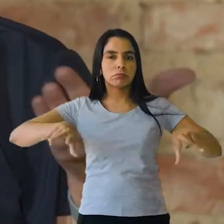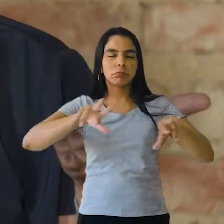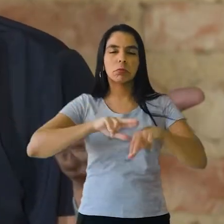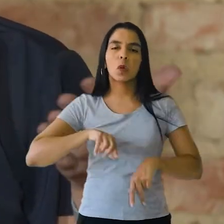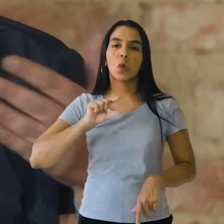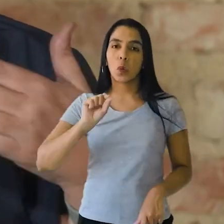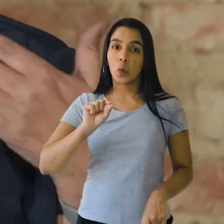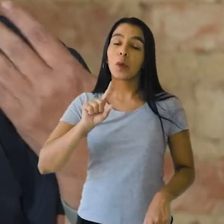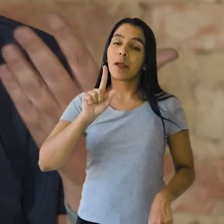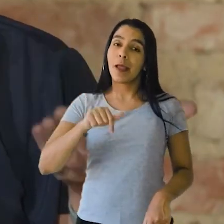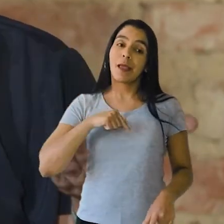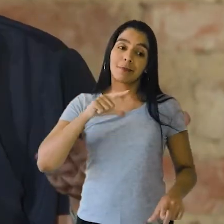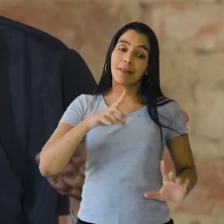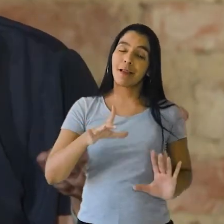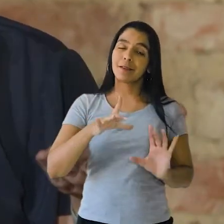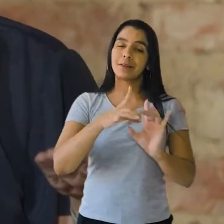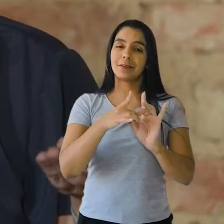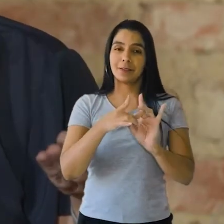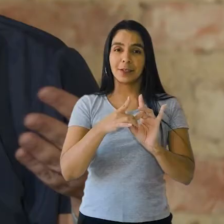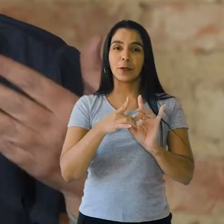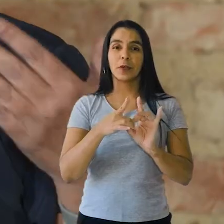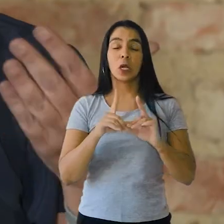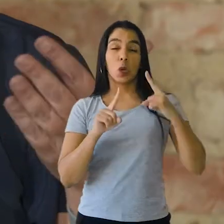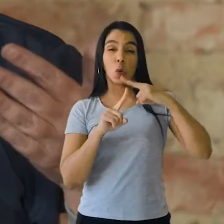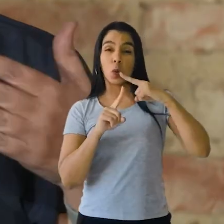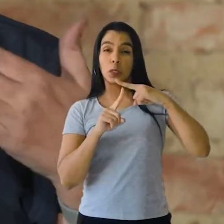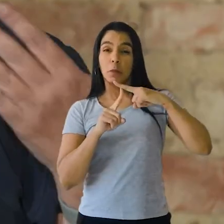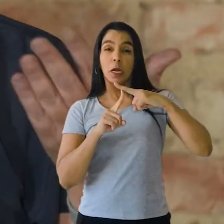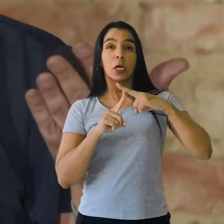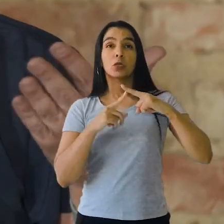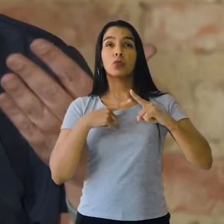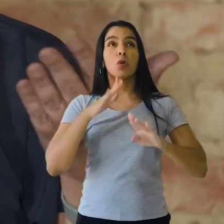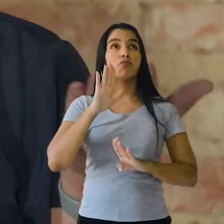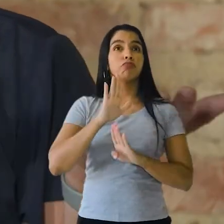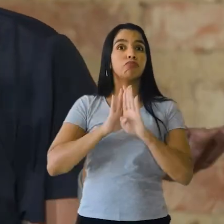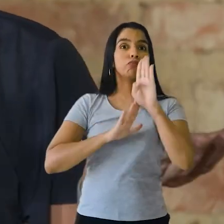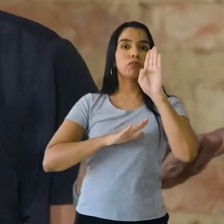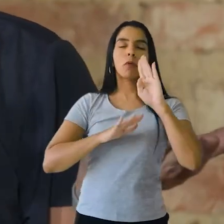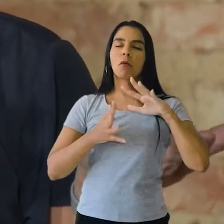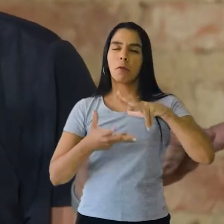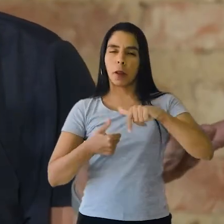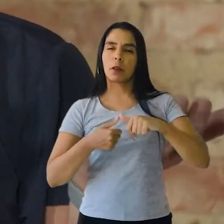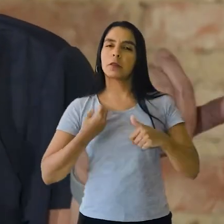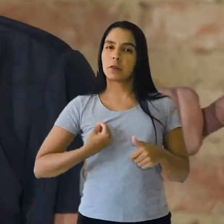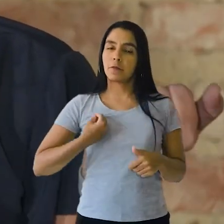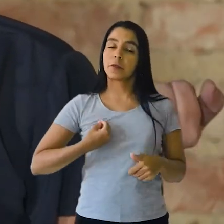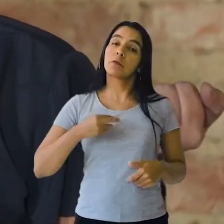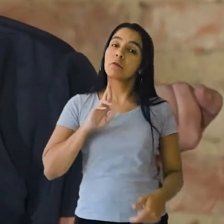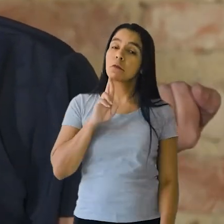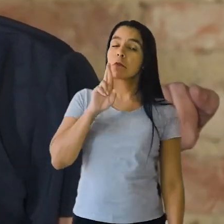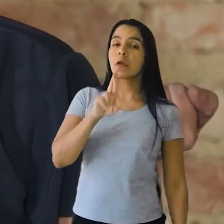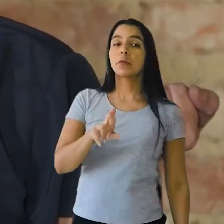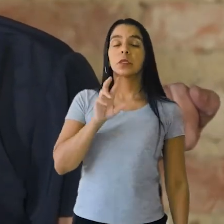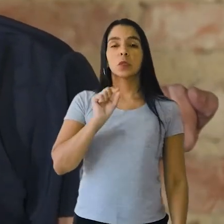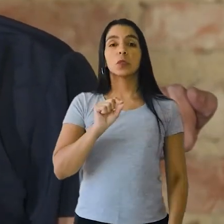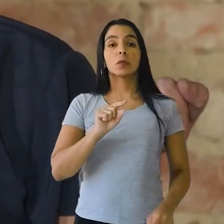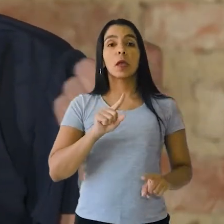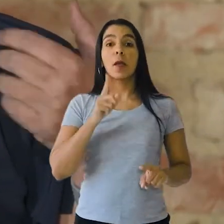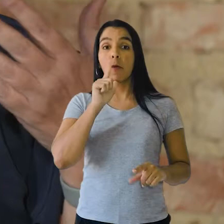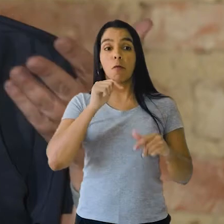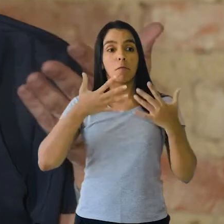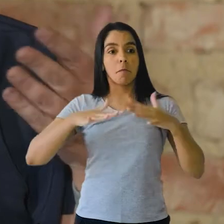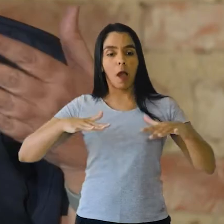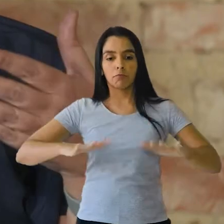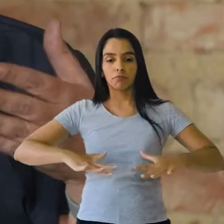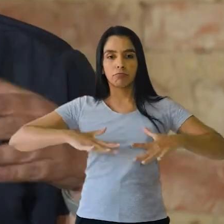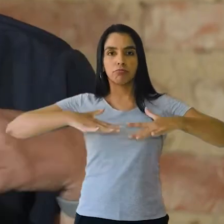que condiciona a essa explosão de diversidade está ligada com essas altas temperaturas que o planeta vivia nesse momento